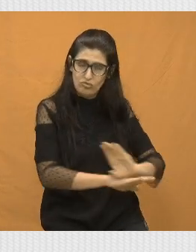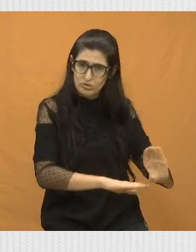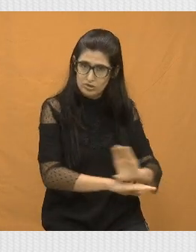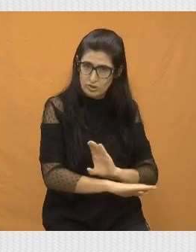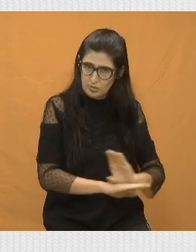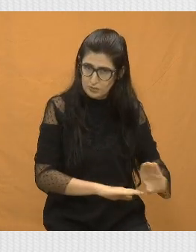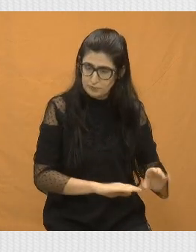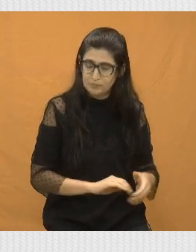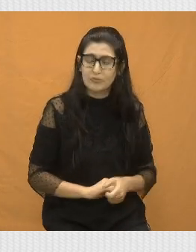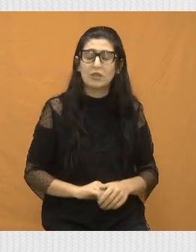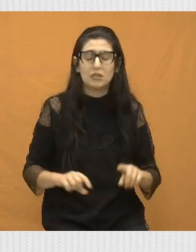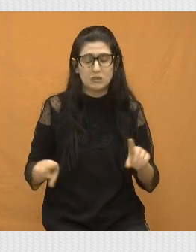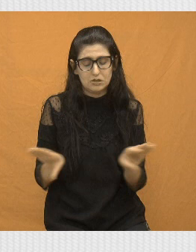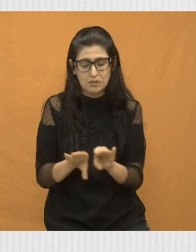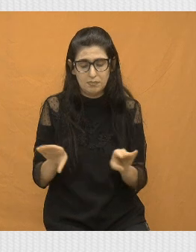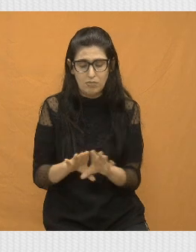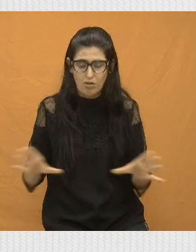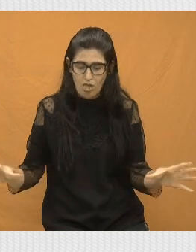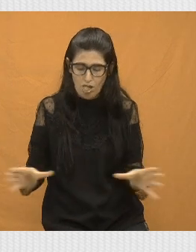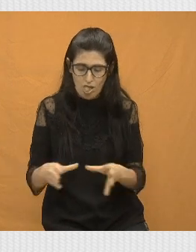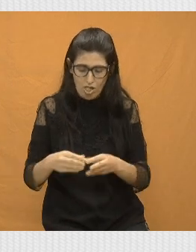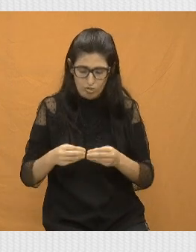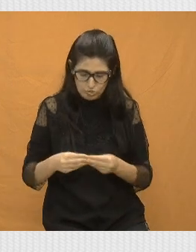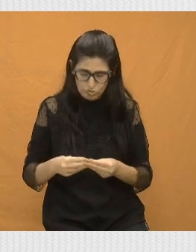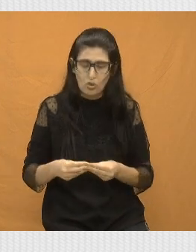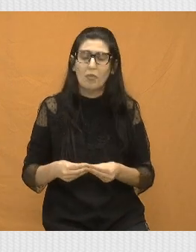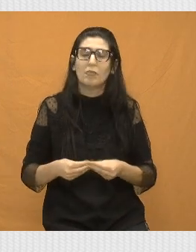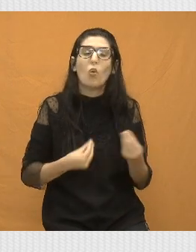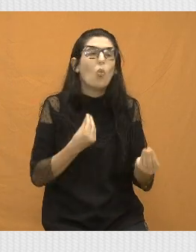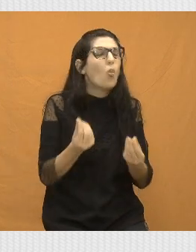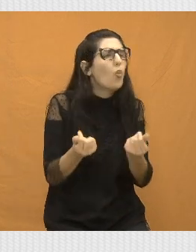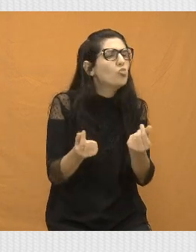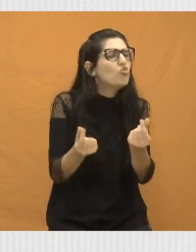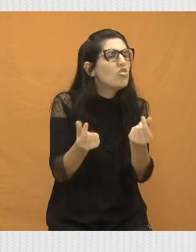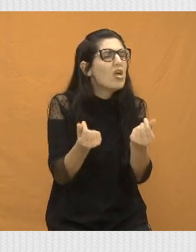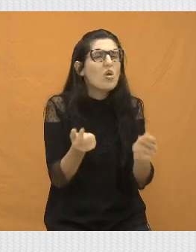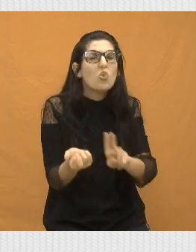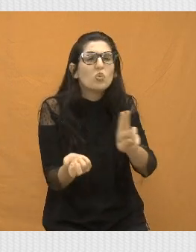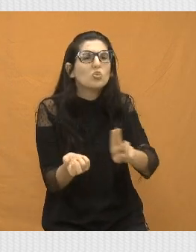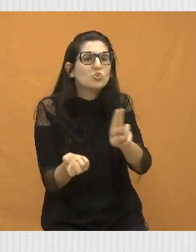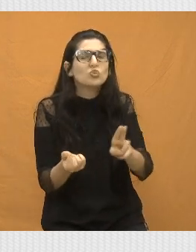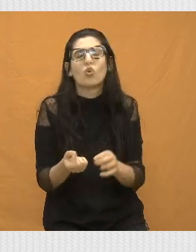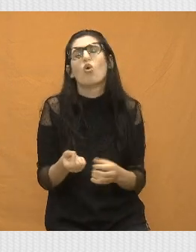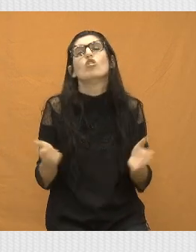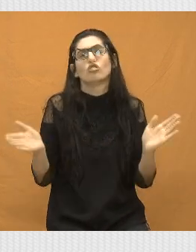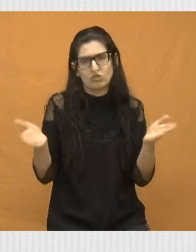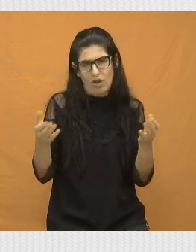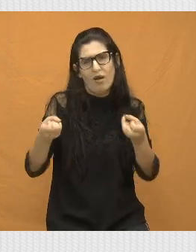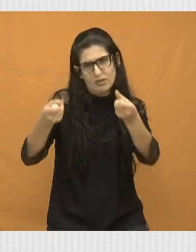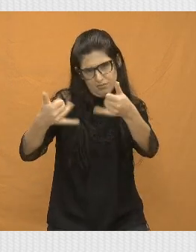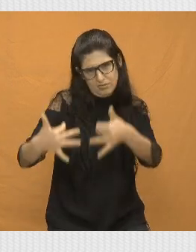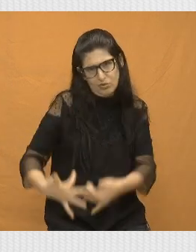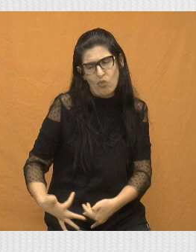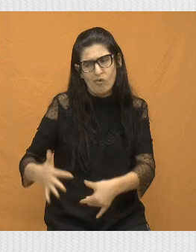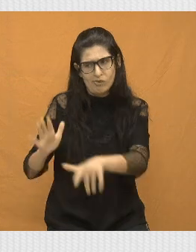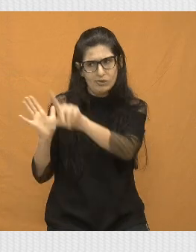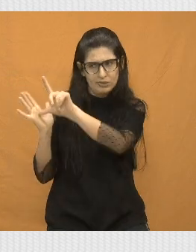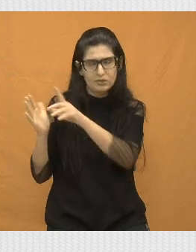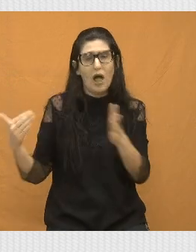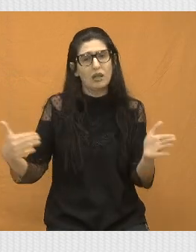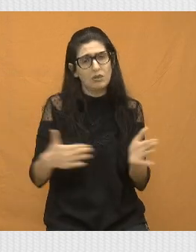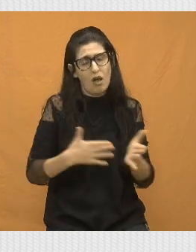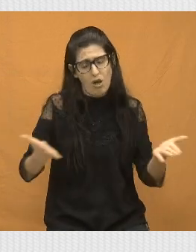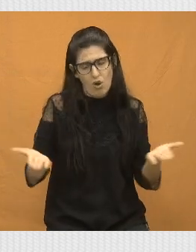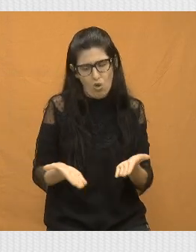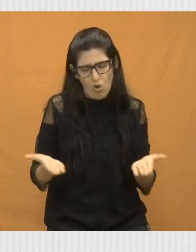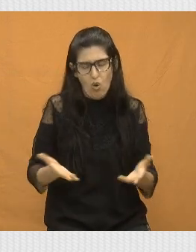relatório resumido sobre execução orçamentária, que é o que nós falamos até este presente momento